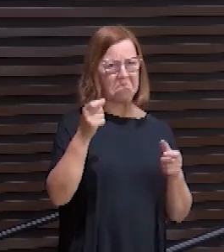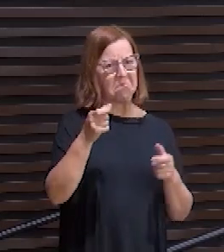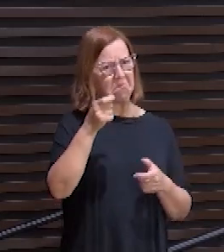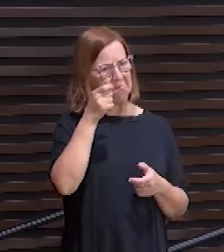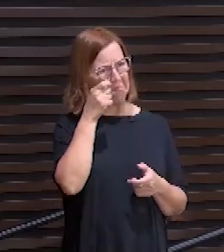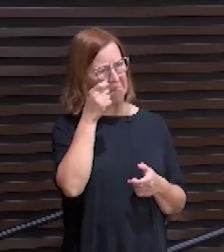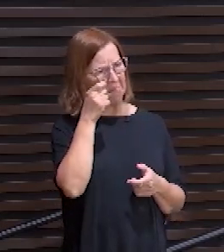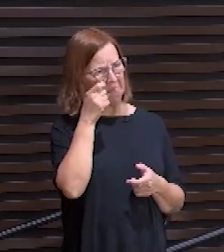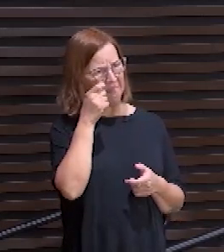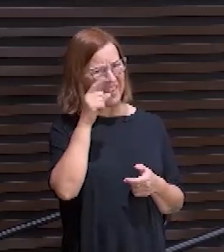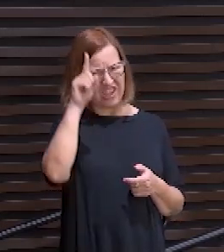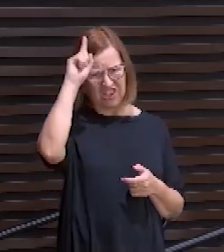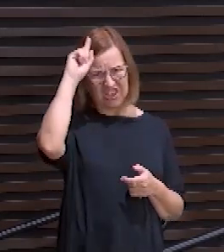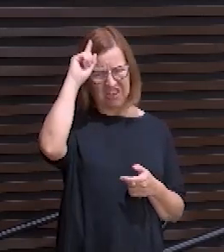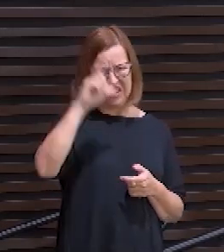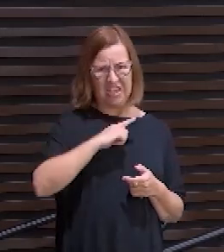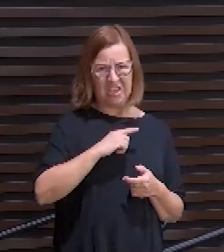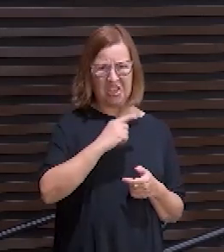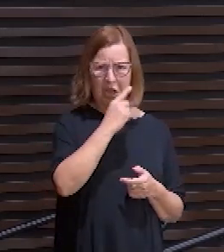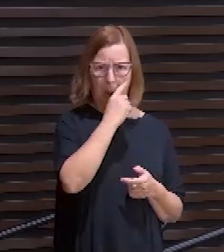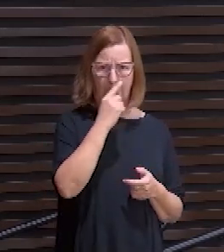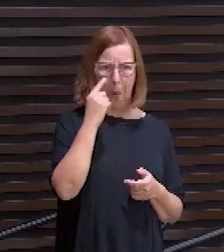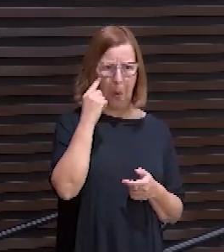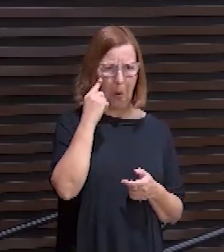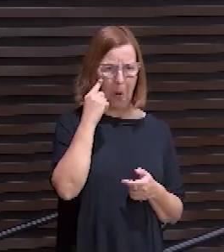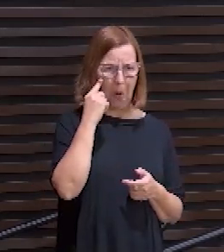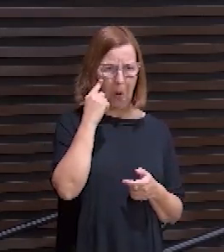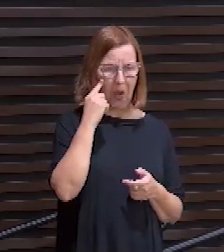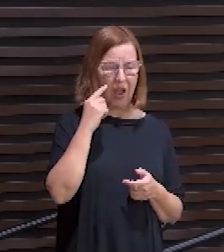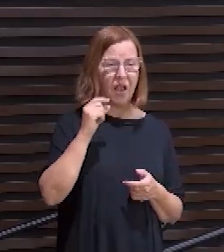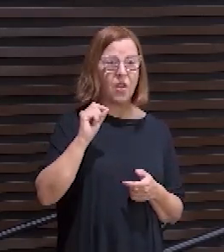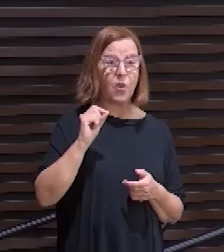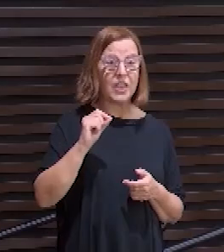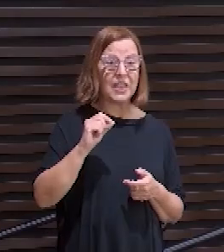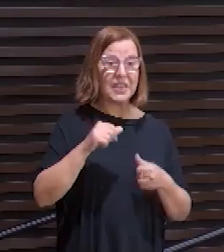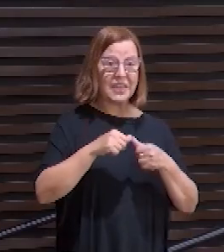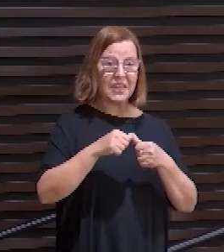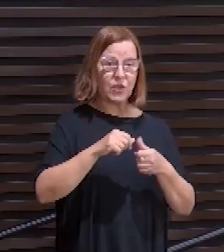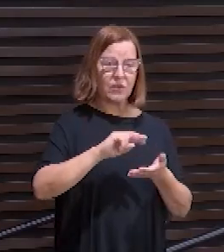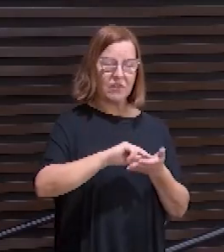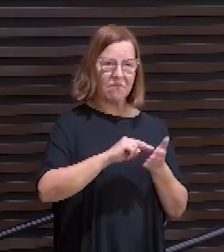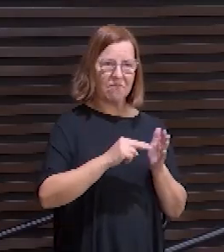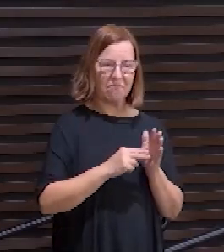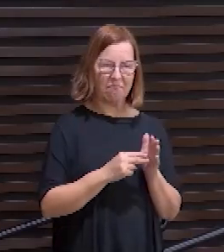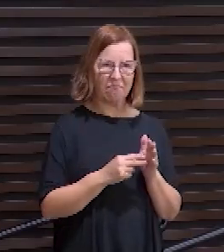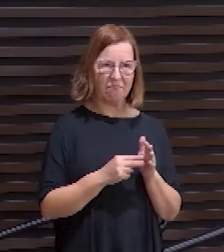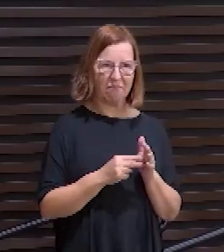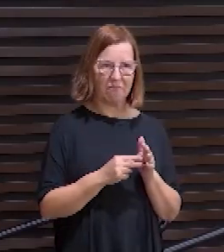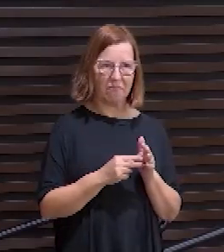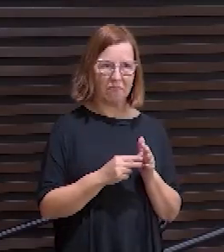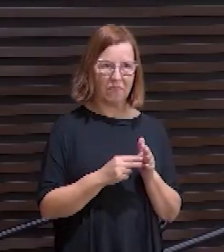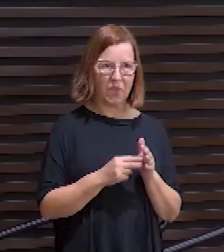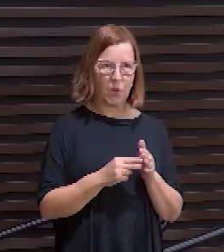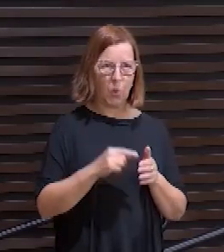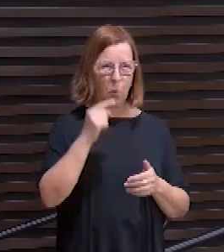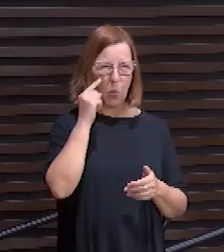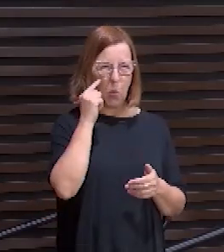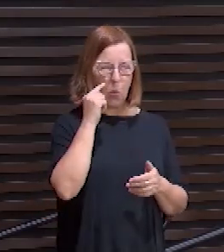que tinha olhos. Sabe que isso aponta, irmãos, para o olho que tudo vê.